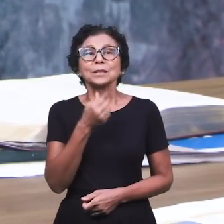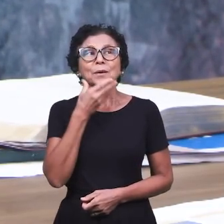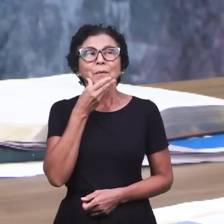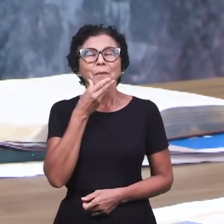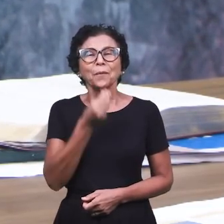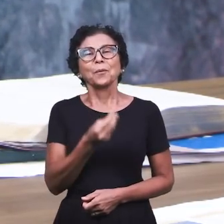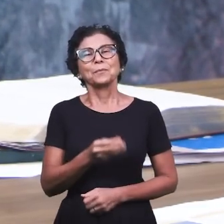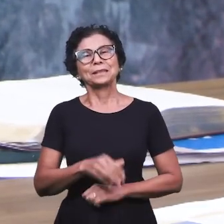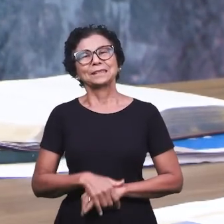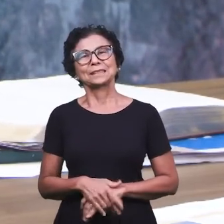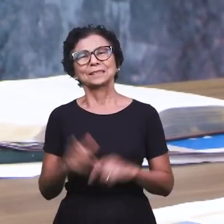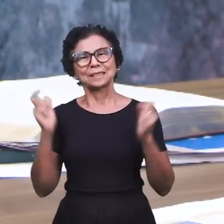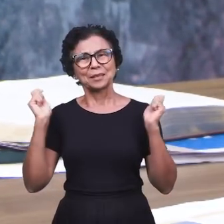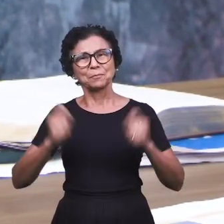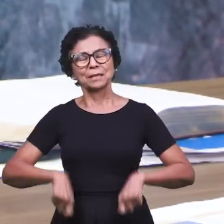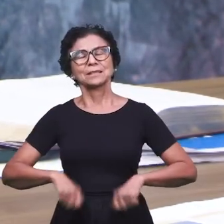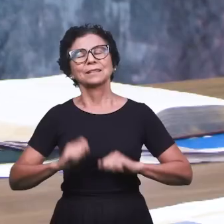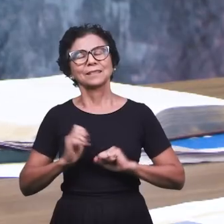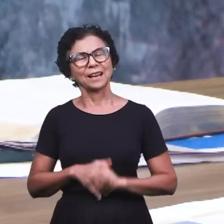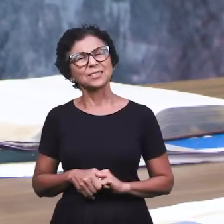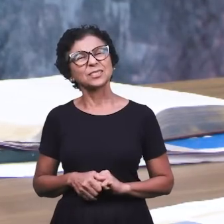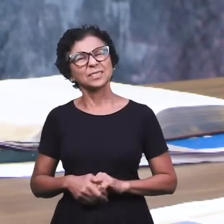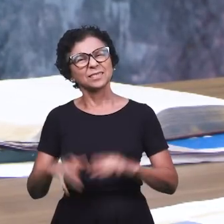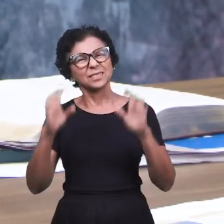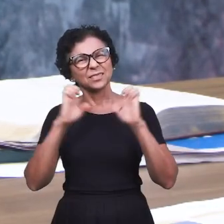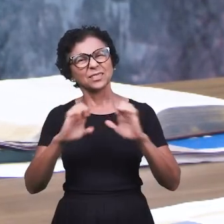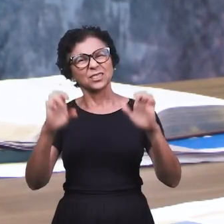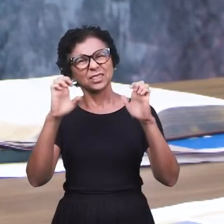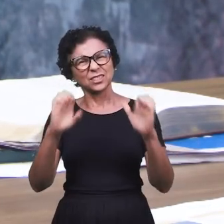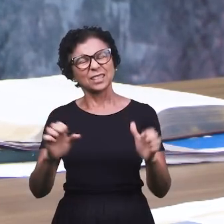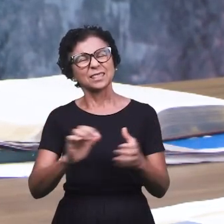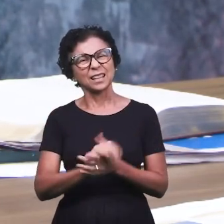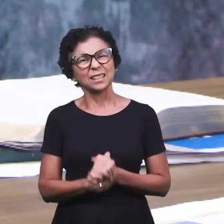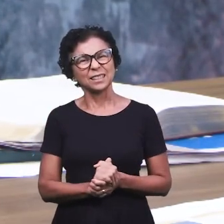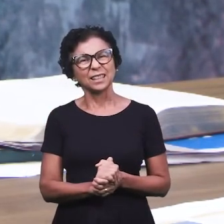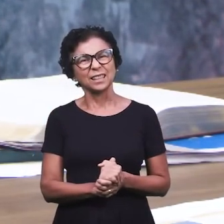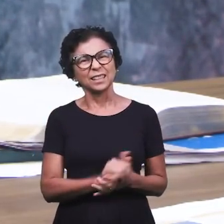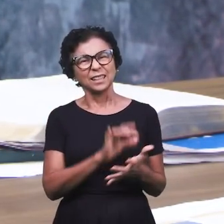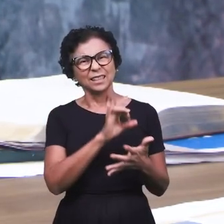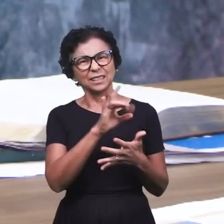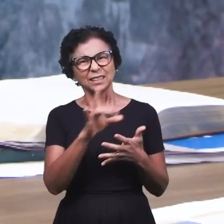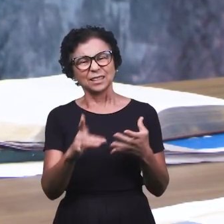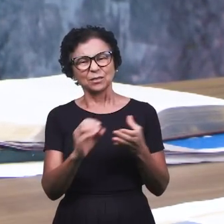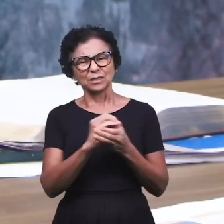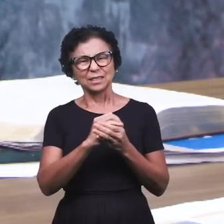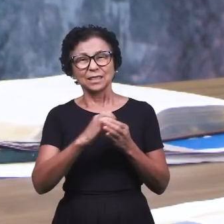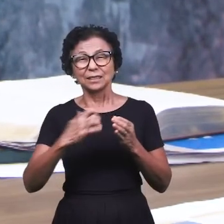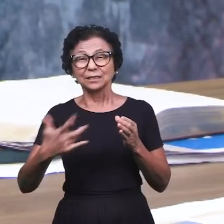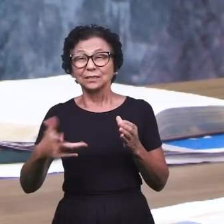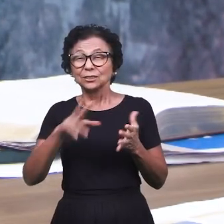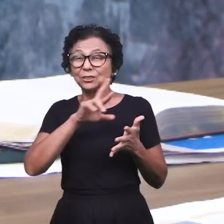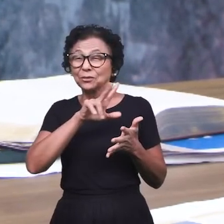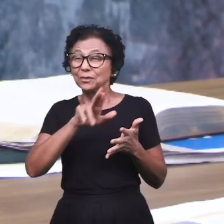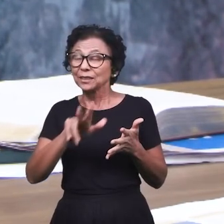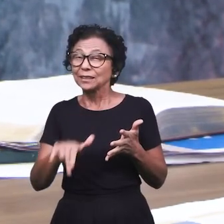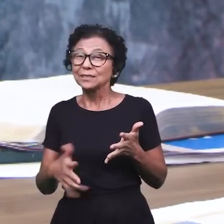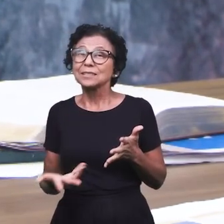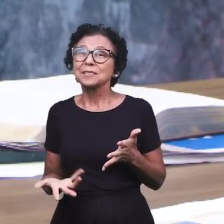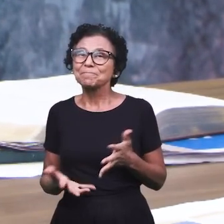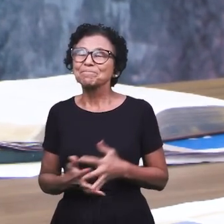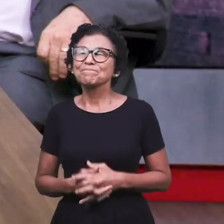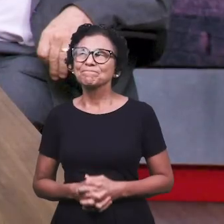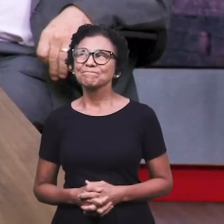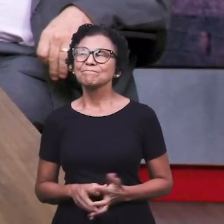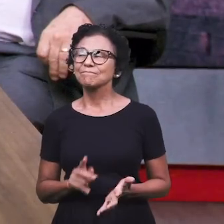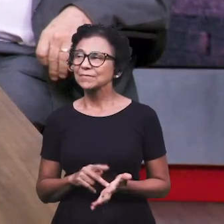Espírito, a competência de levar essa mensagem, né? Com características culturais, características pessoais tão distintas uns dos outros, né?